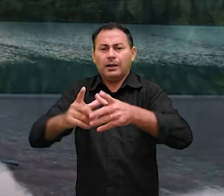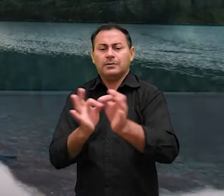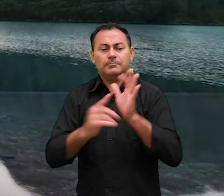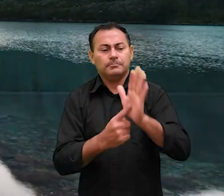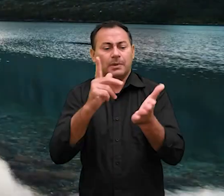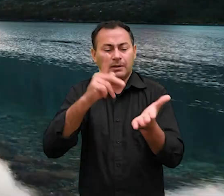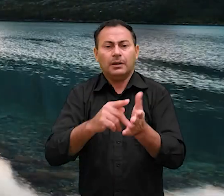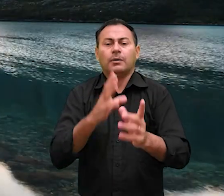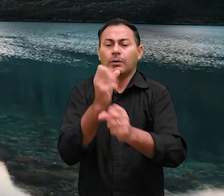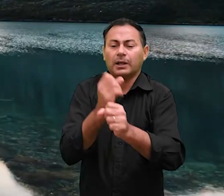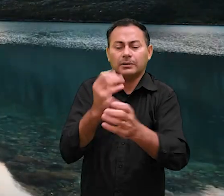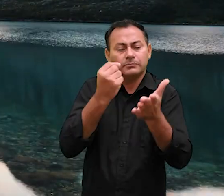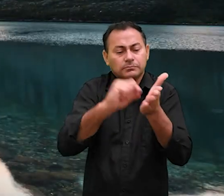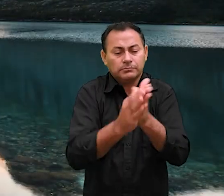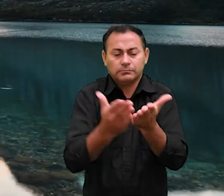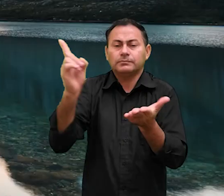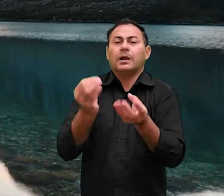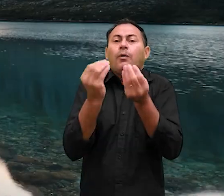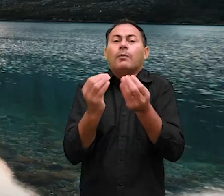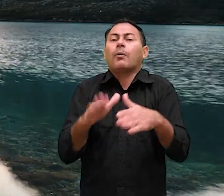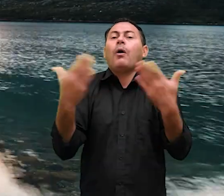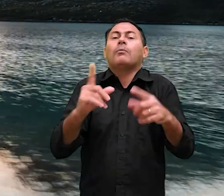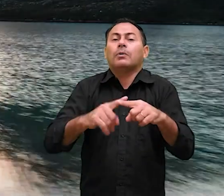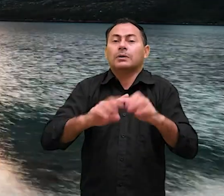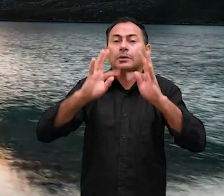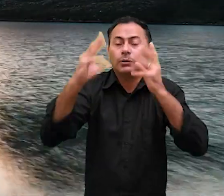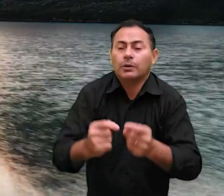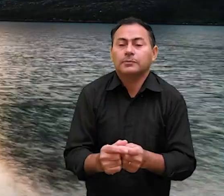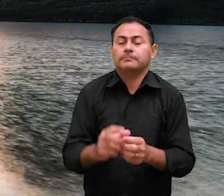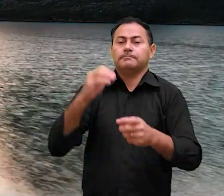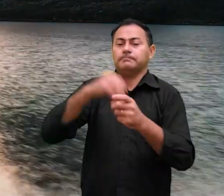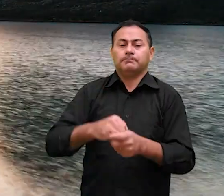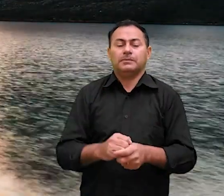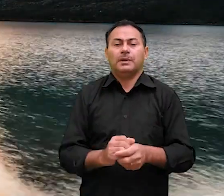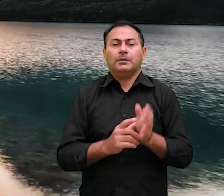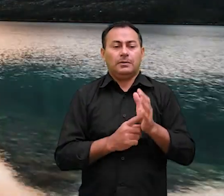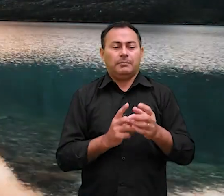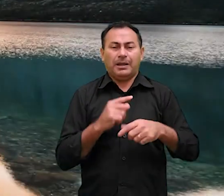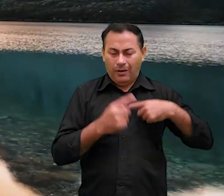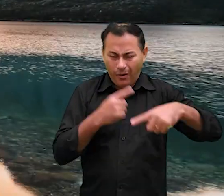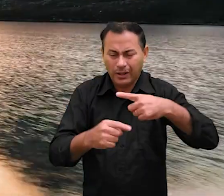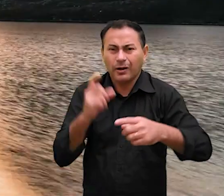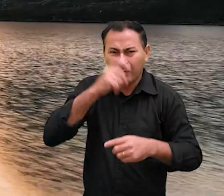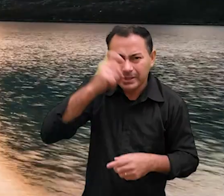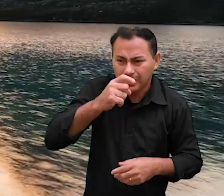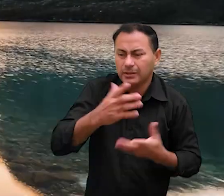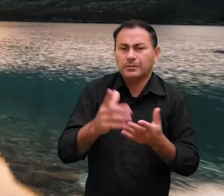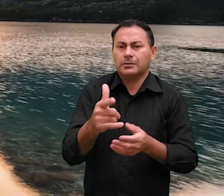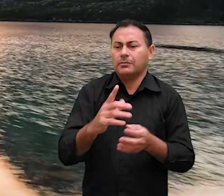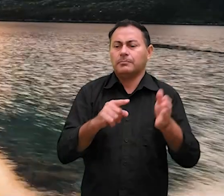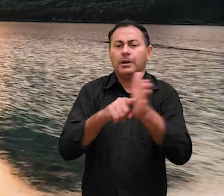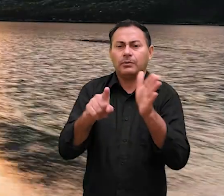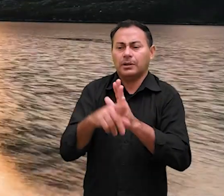tais verdades concordadas? Ou como e por qual motivo todos conspirariam para nos trapacear com mentiras,